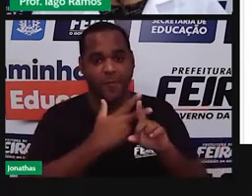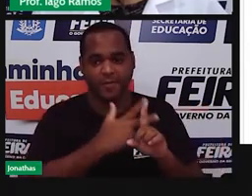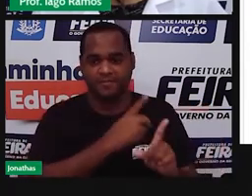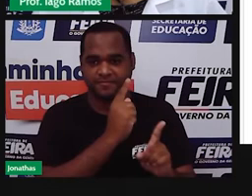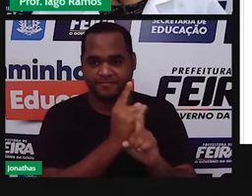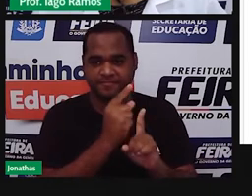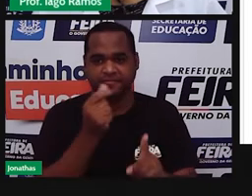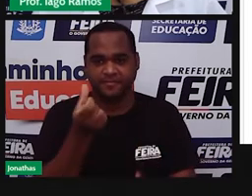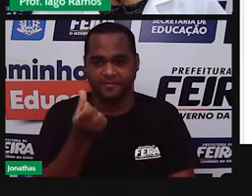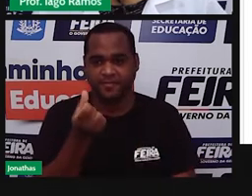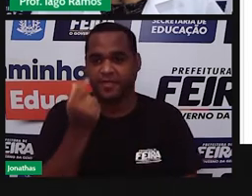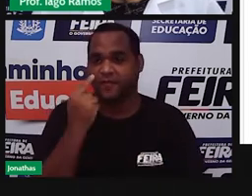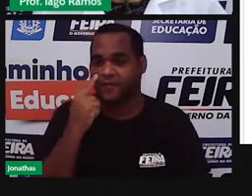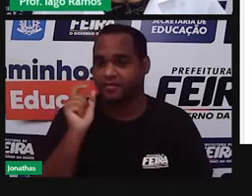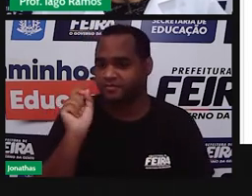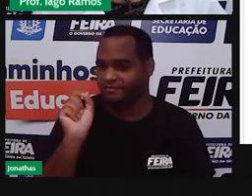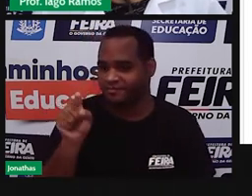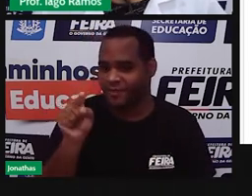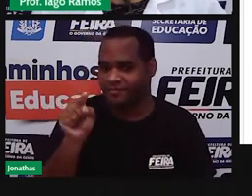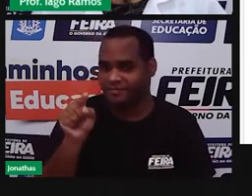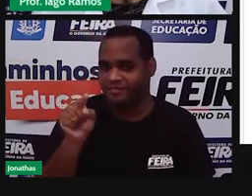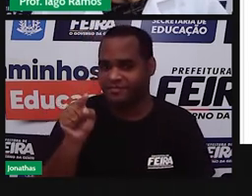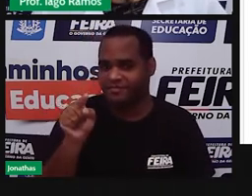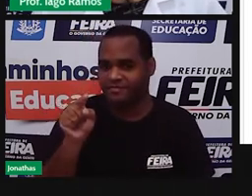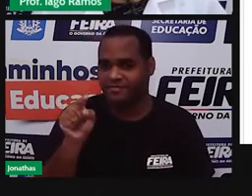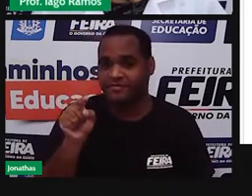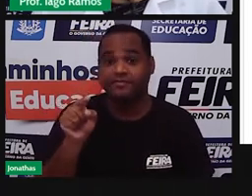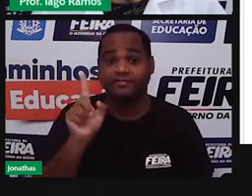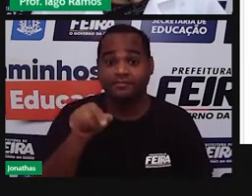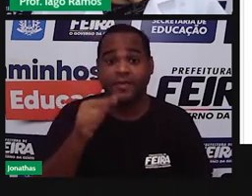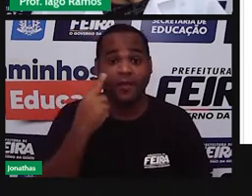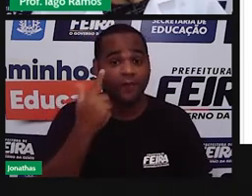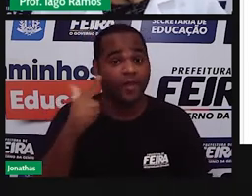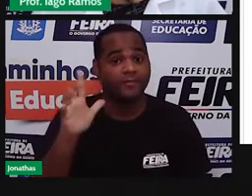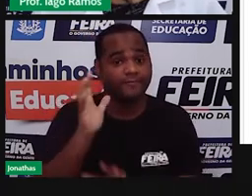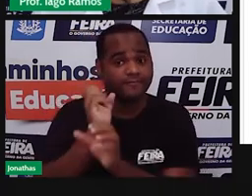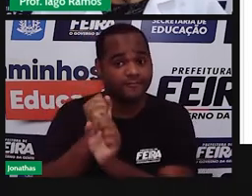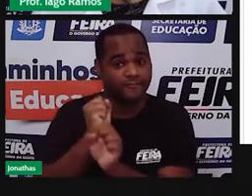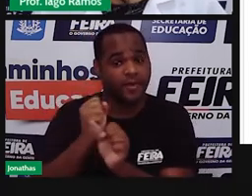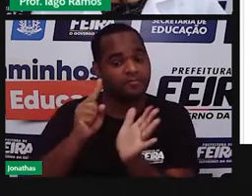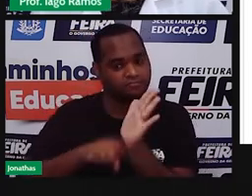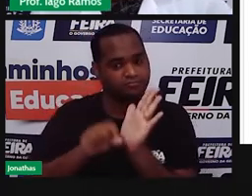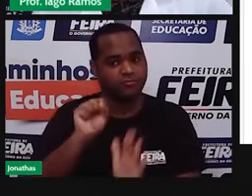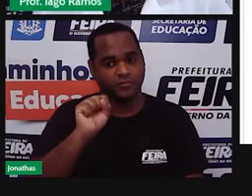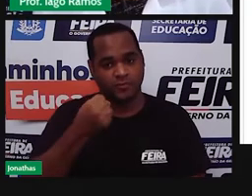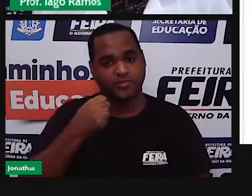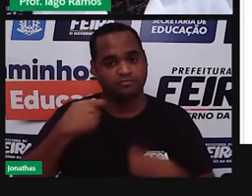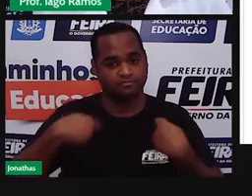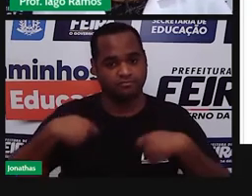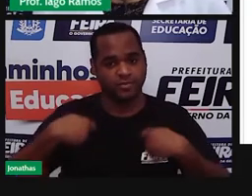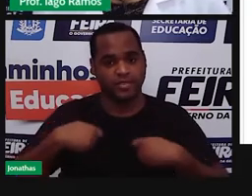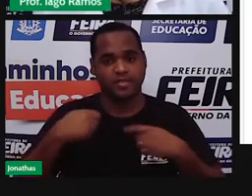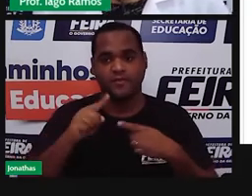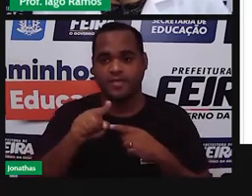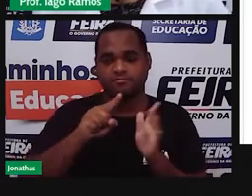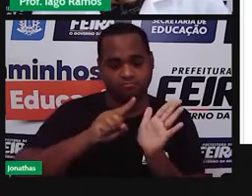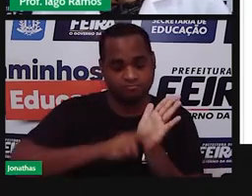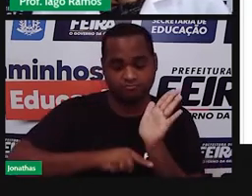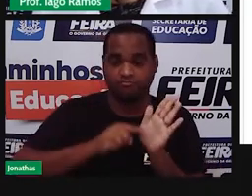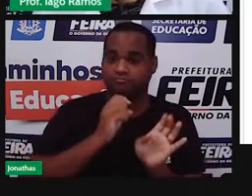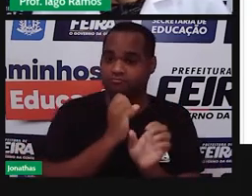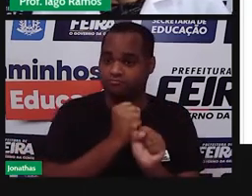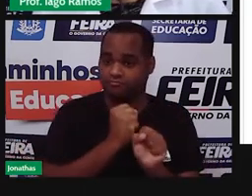aí, eu faço um pontinho aqui nele. Só que você vai somar menos 8. Se você soma